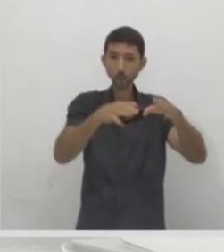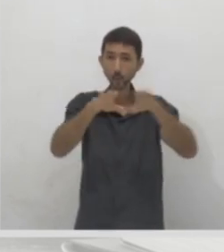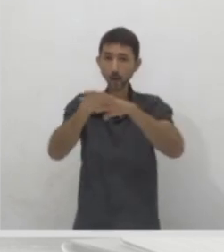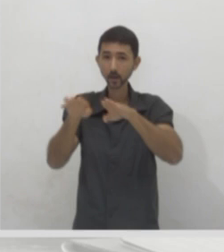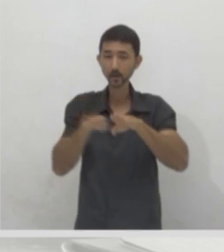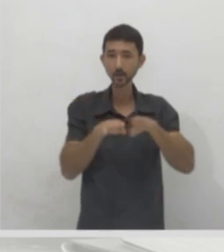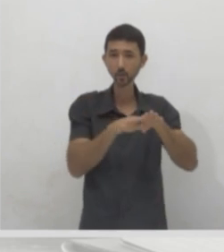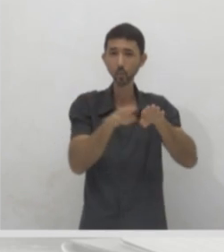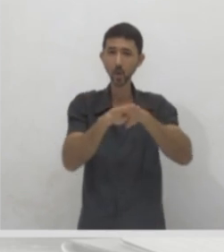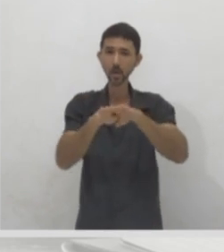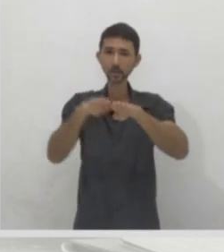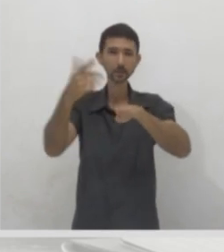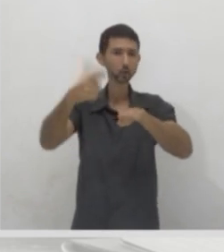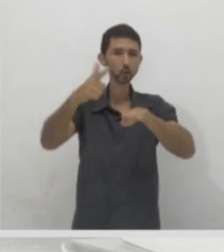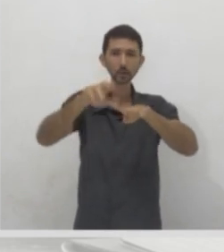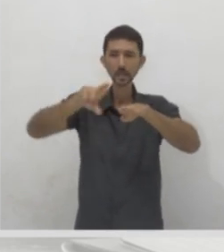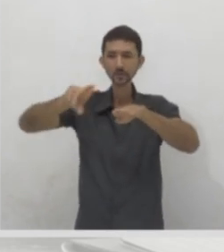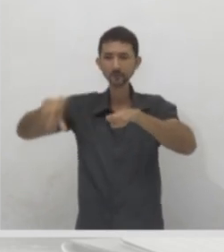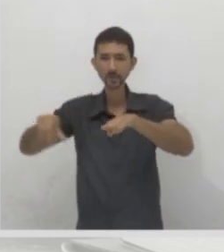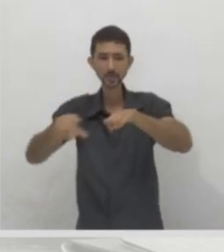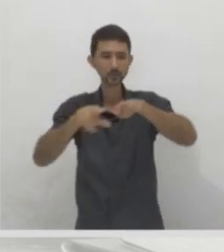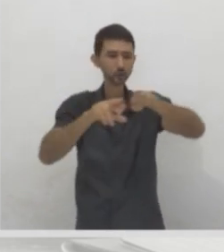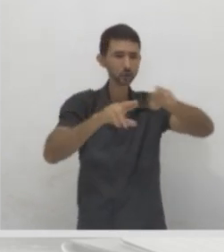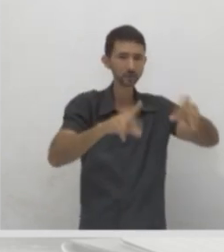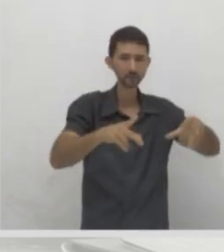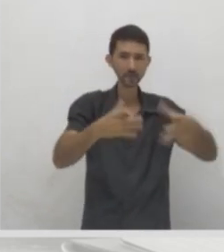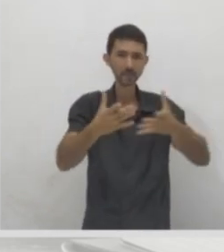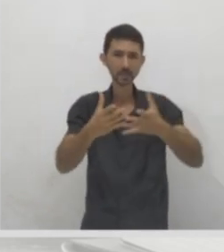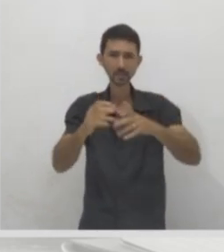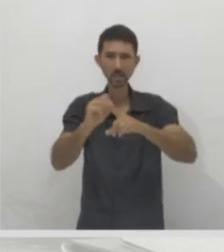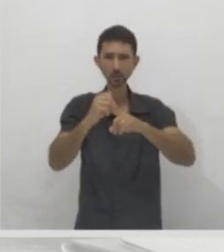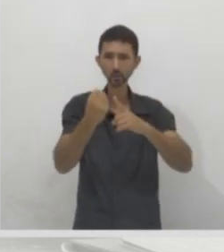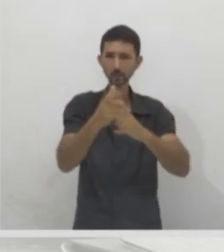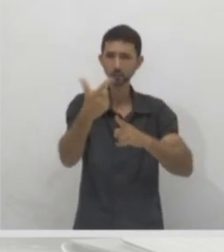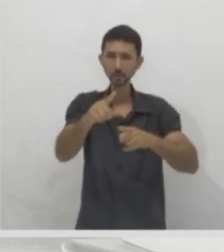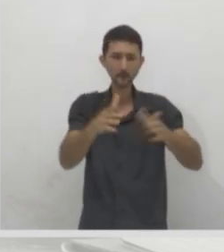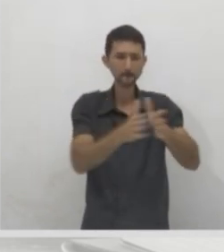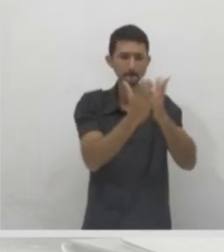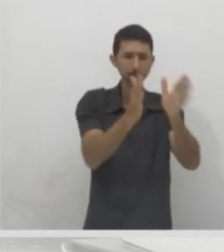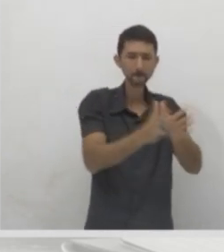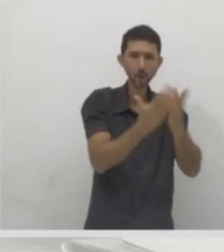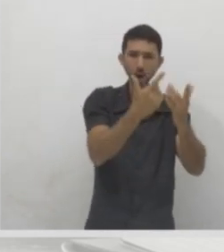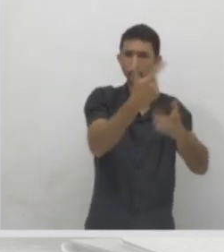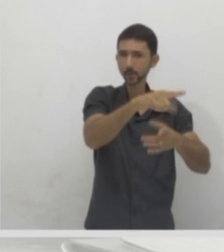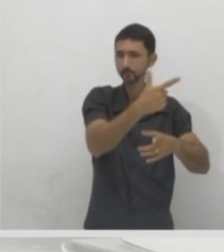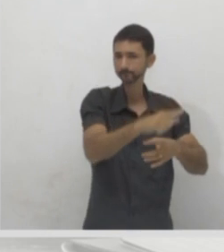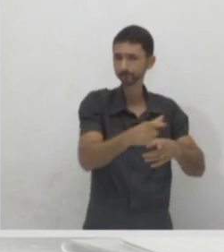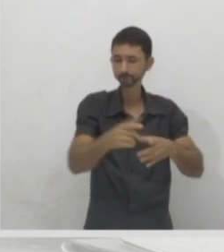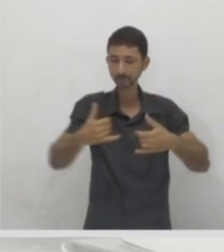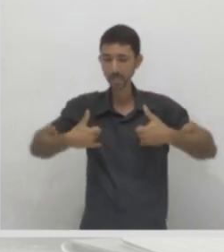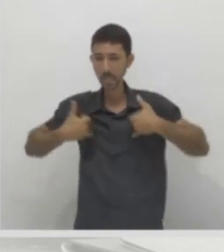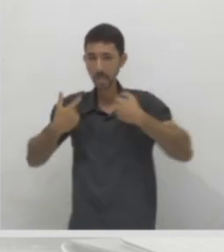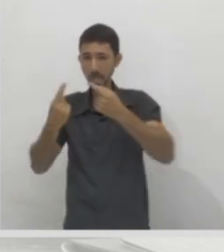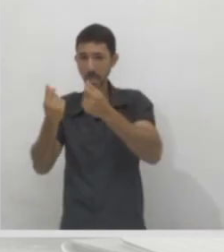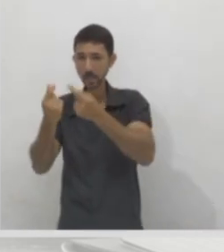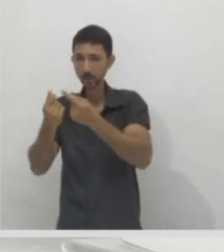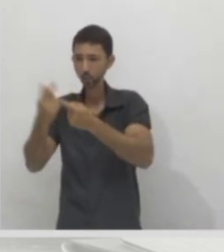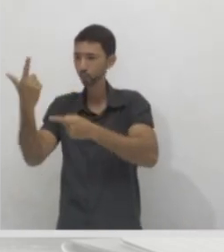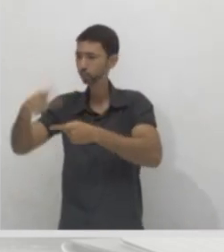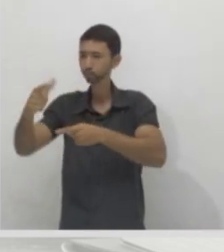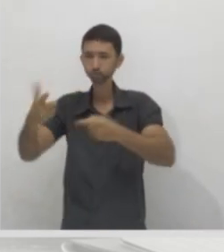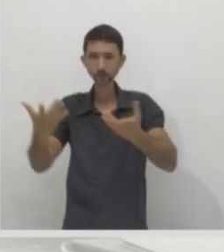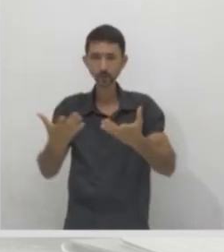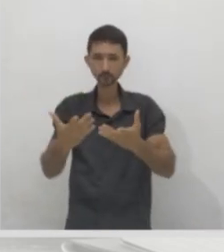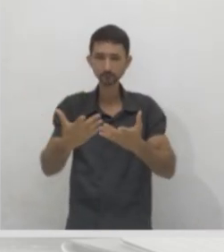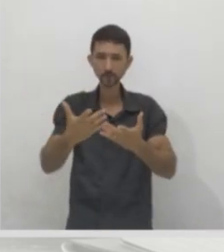havia diferenciação social. Não existiam pobres e, portanto, não existiam ricos. Não existiam